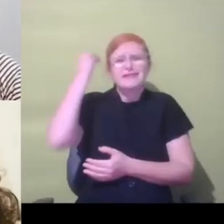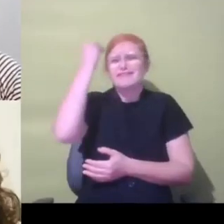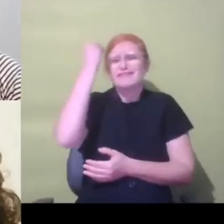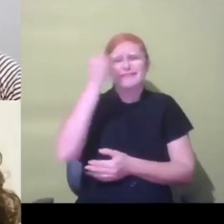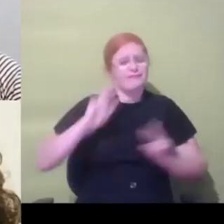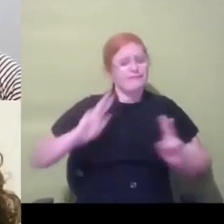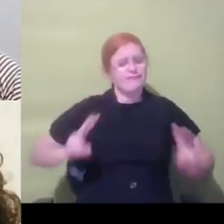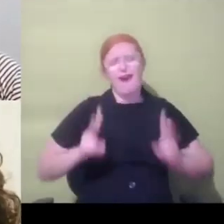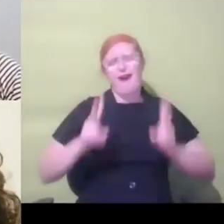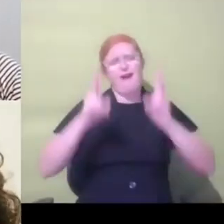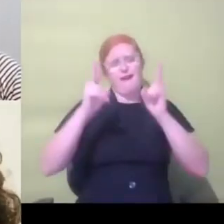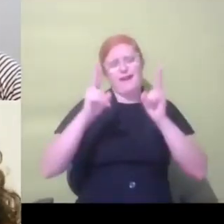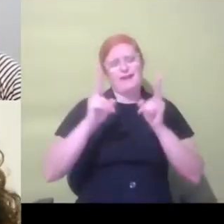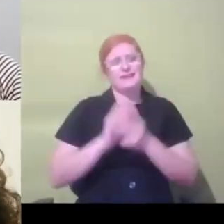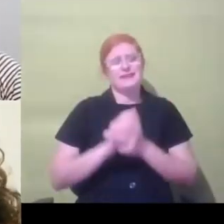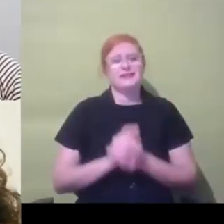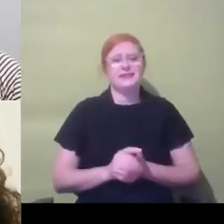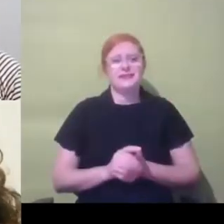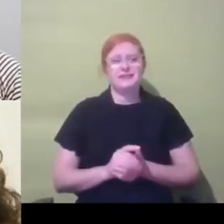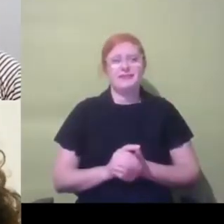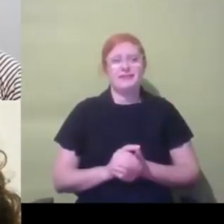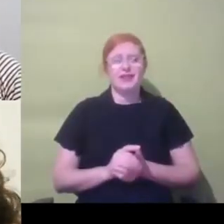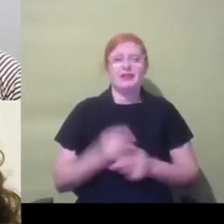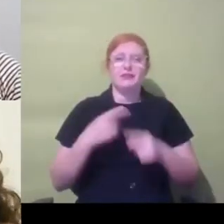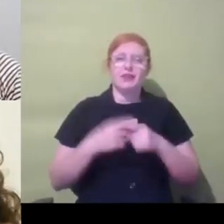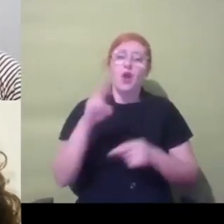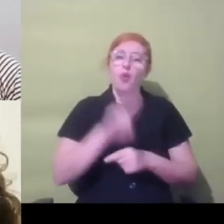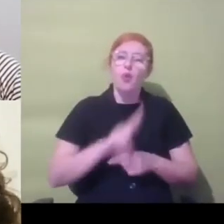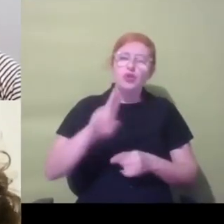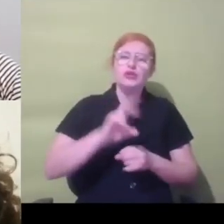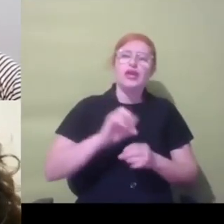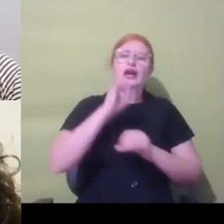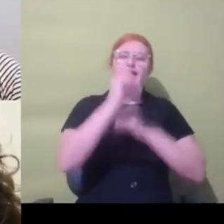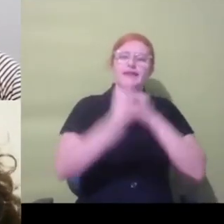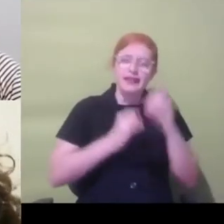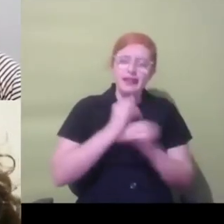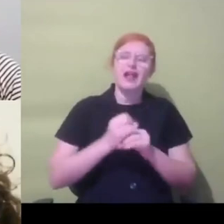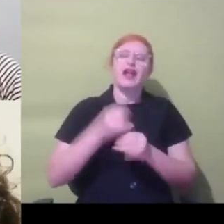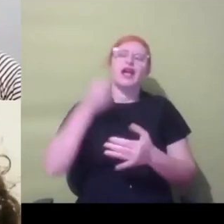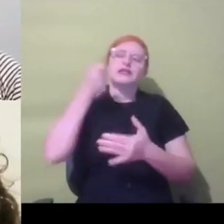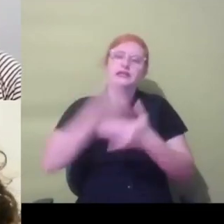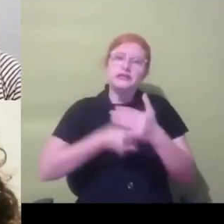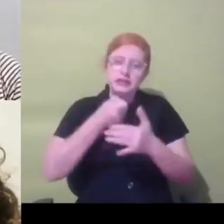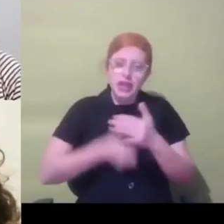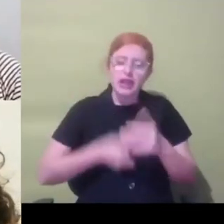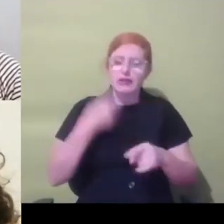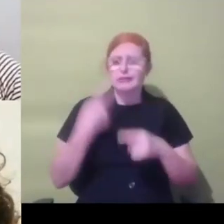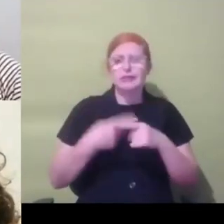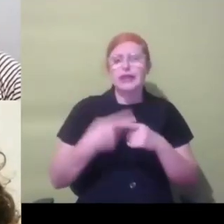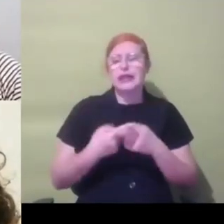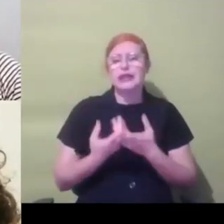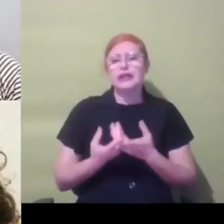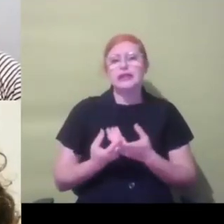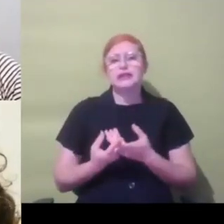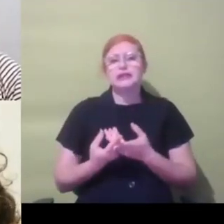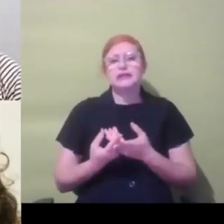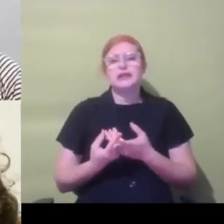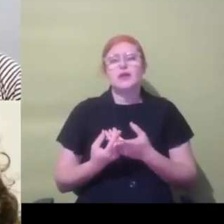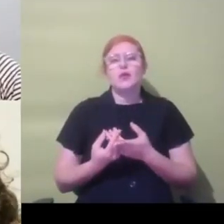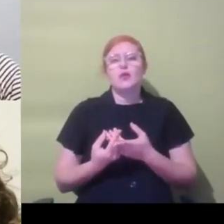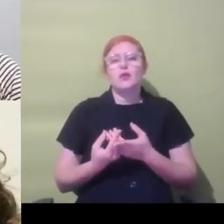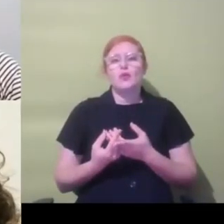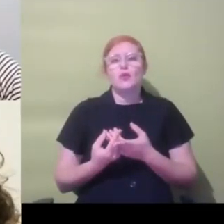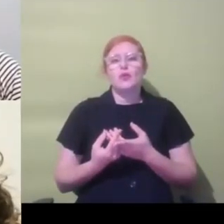de como se utilizar da internet, sabe? É uma tentativa de. Porque é isso, assim, uma coisa que é